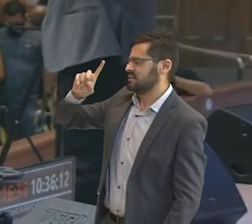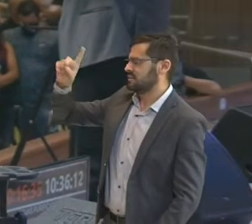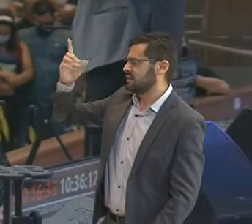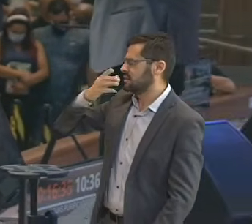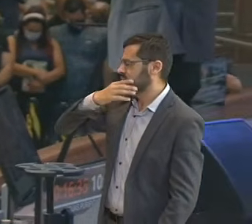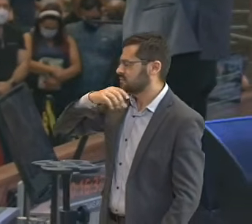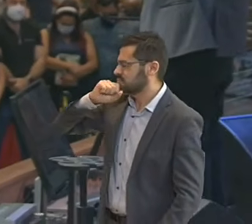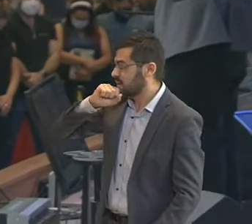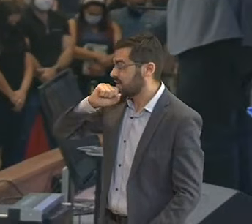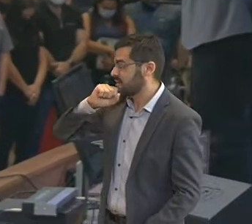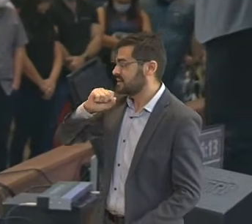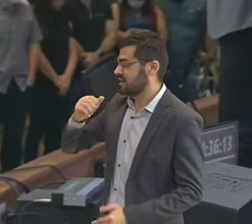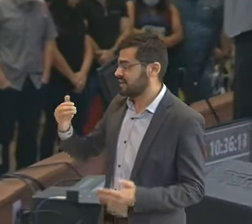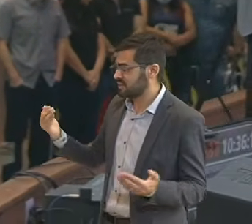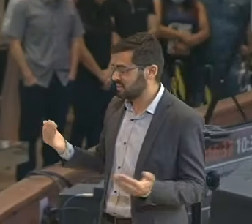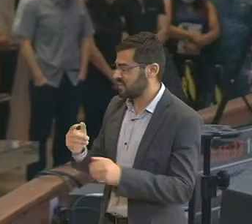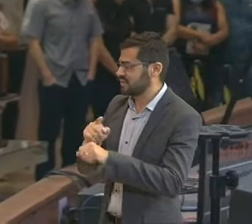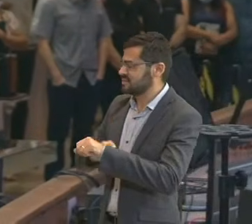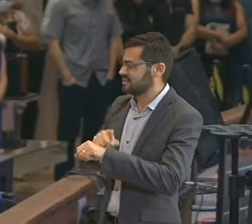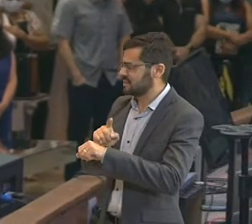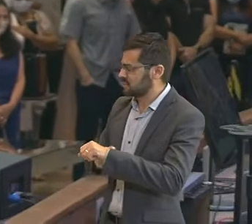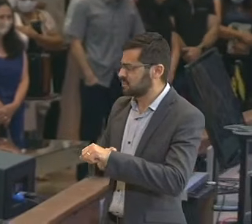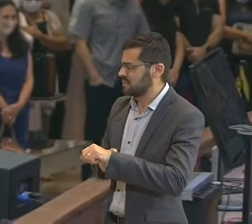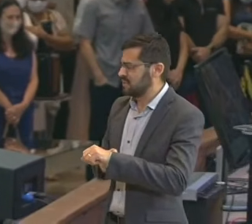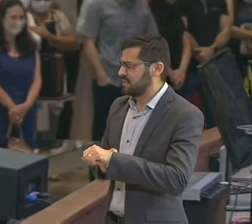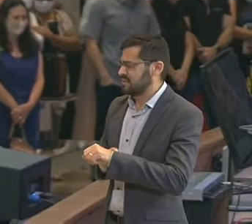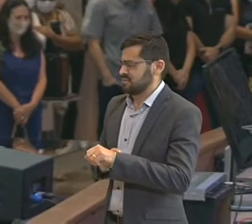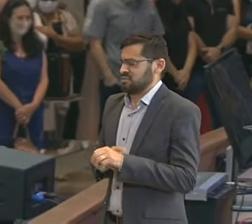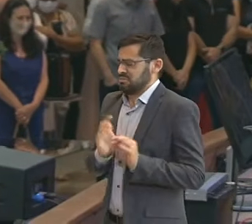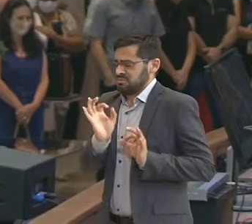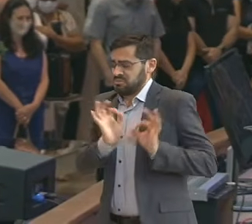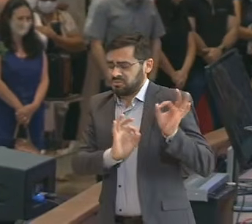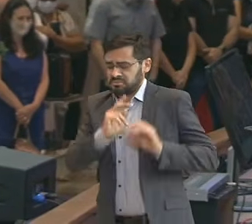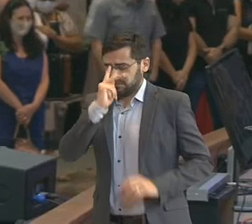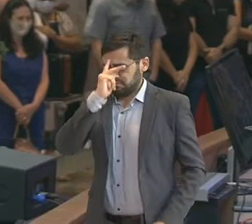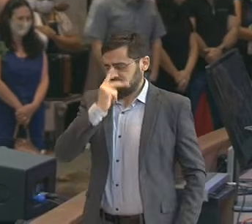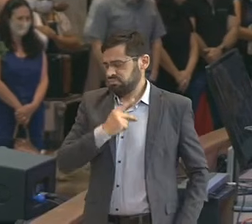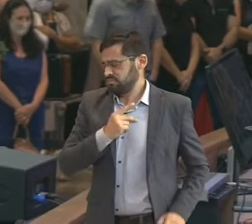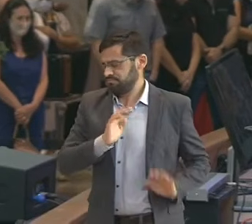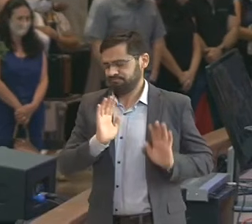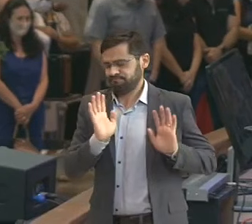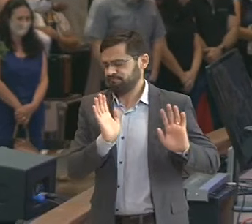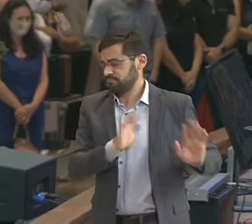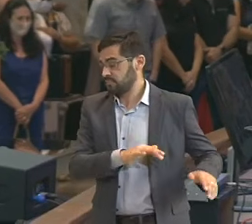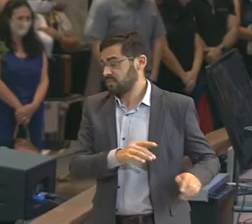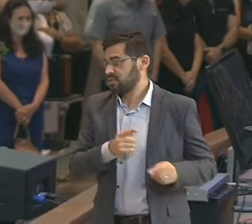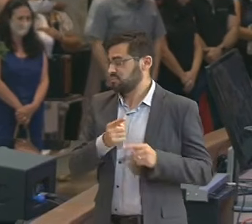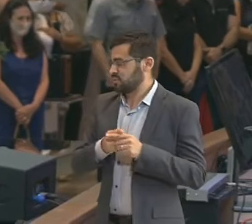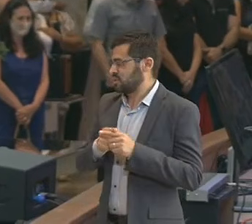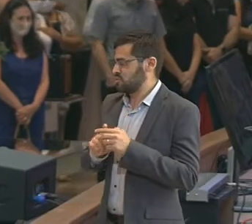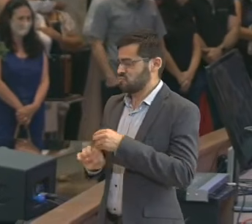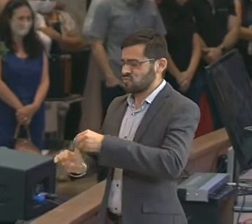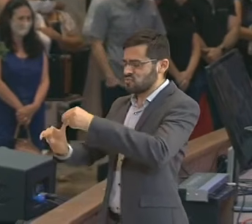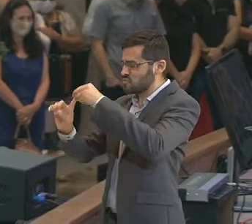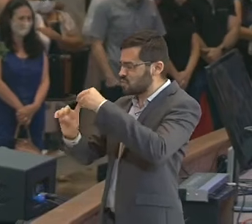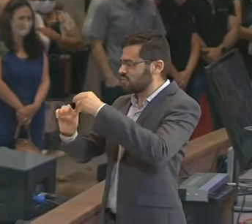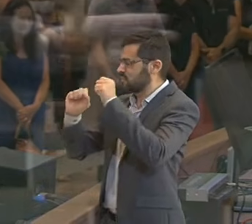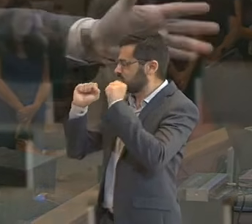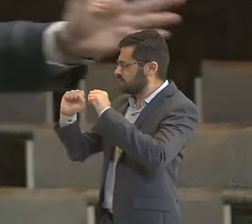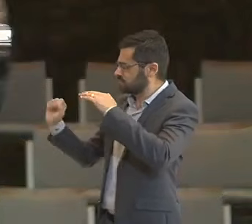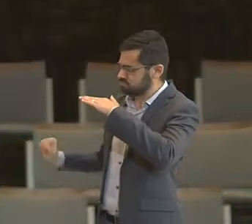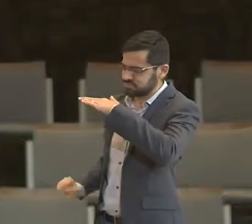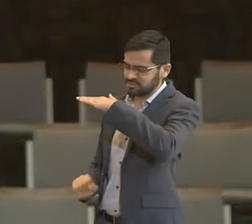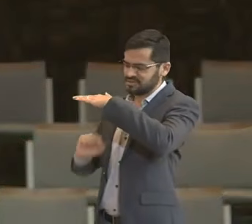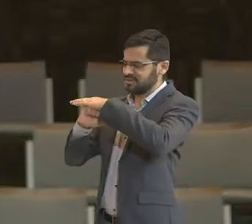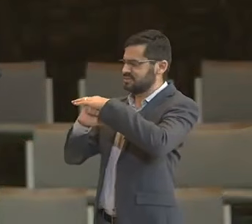que as cisternas possam ser destruídas, porque quem tem uma fonte de água limpa não